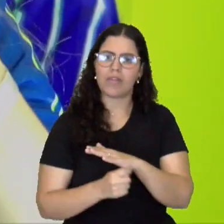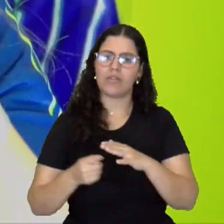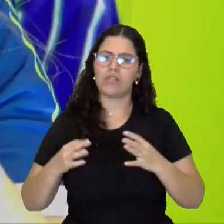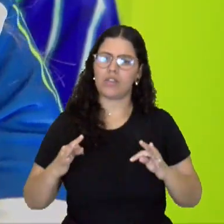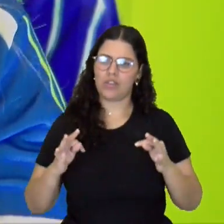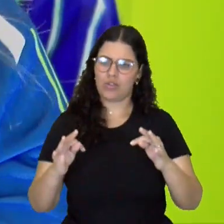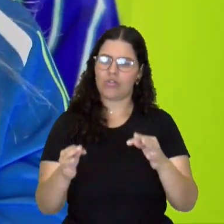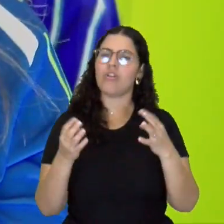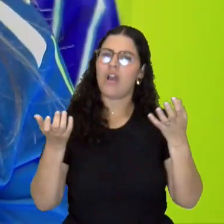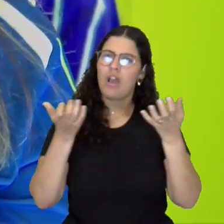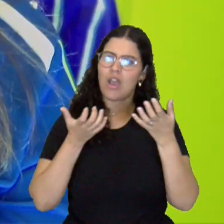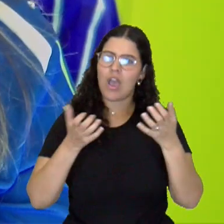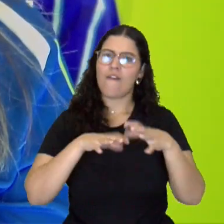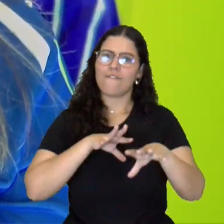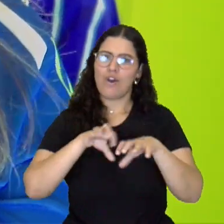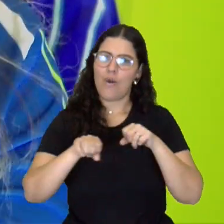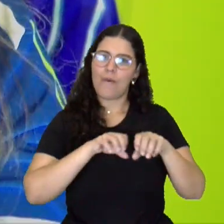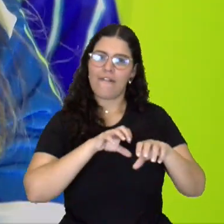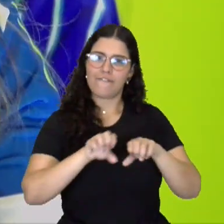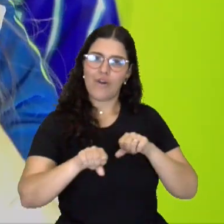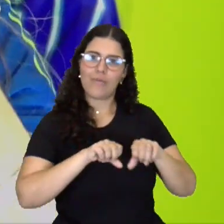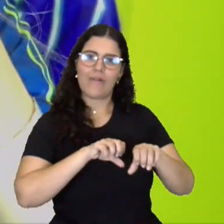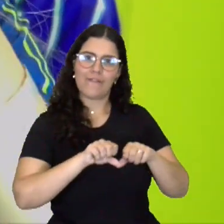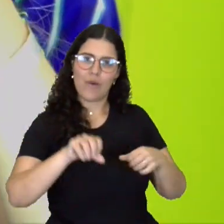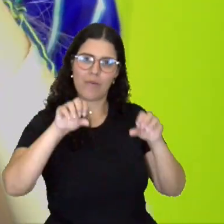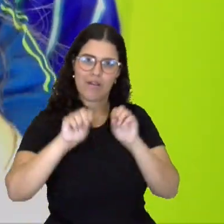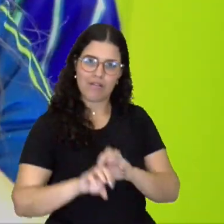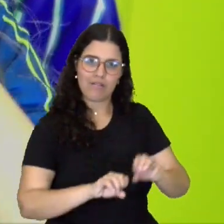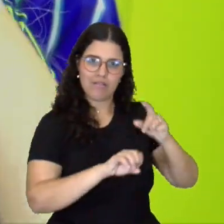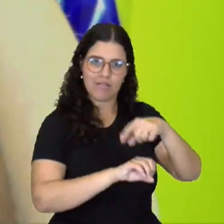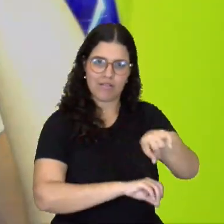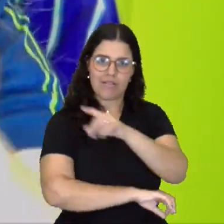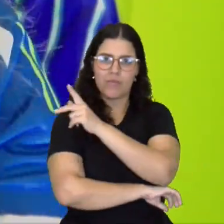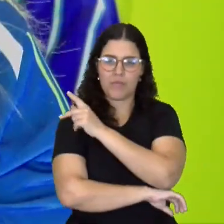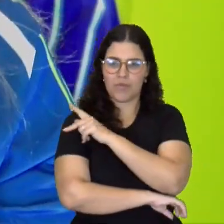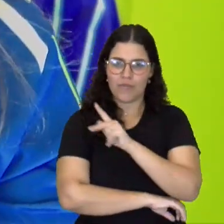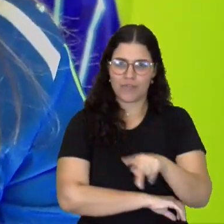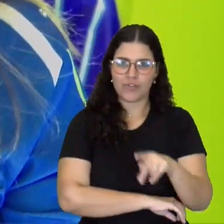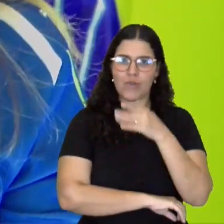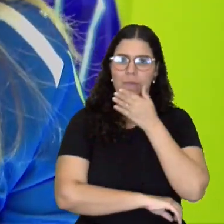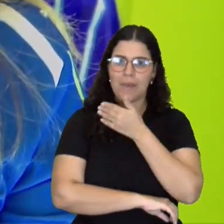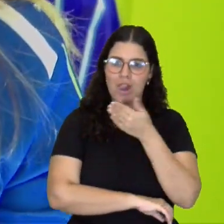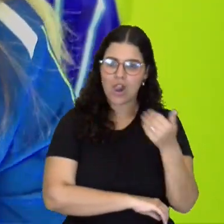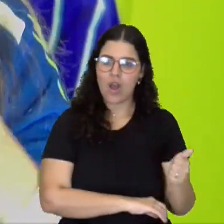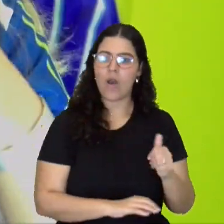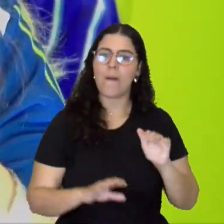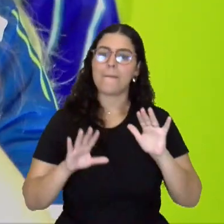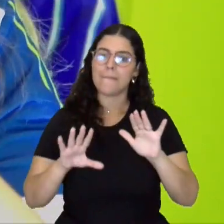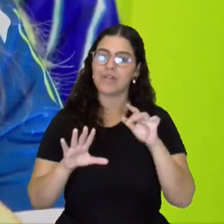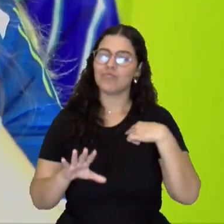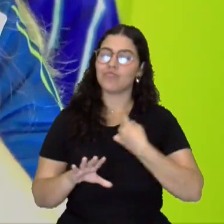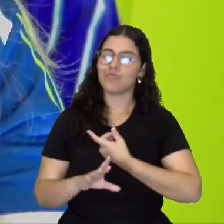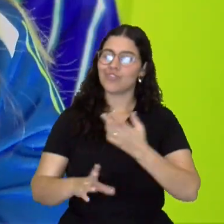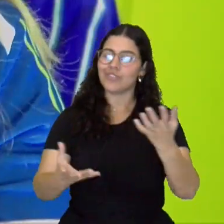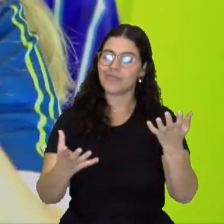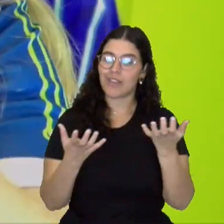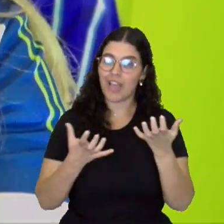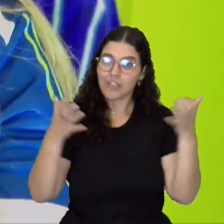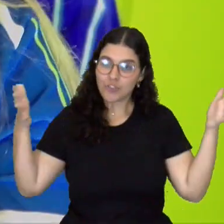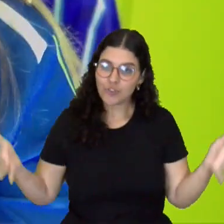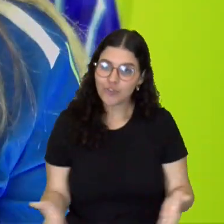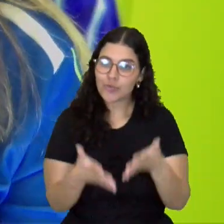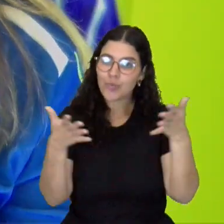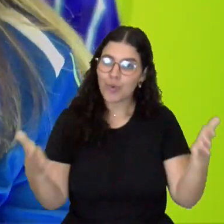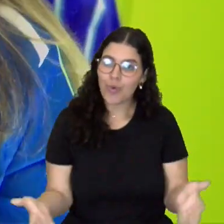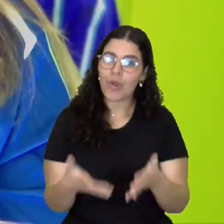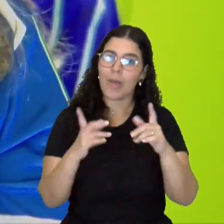formação cada vez melhor para os nossos professores, mas a gente ainda quer que mais professores trabalhem. Então a gente faz esse trabalho redobrado